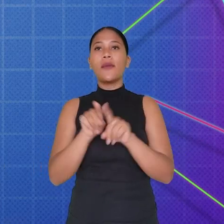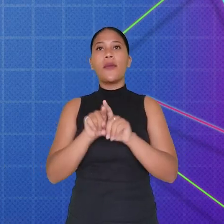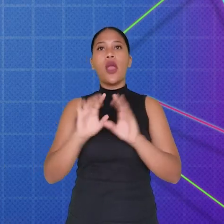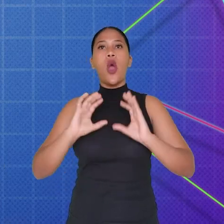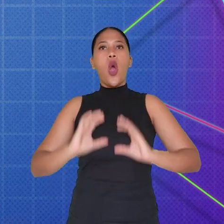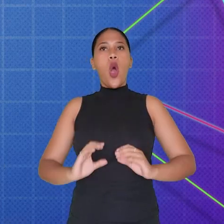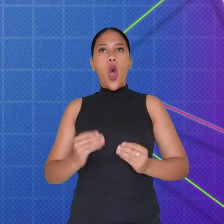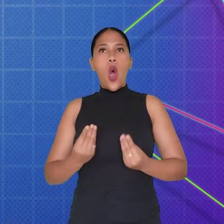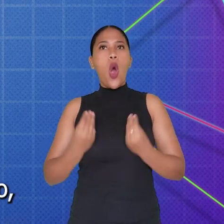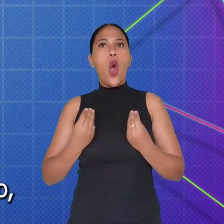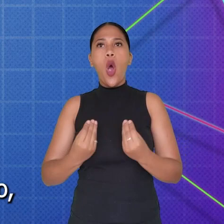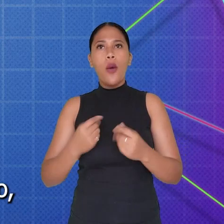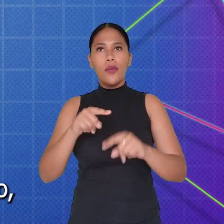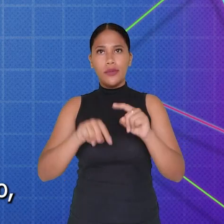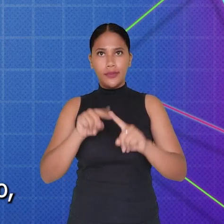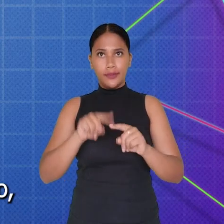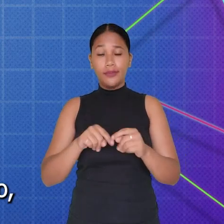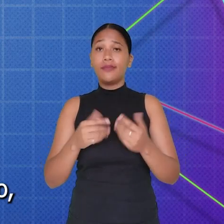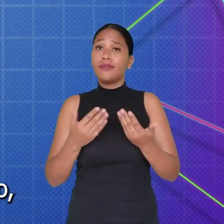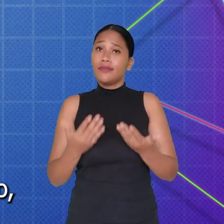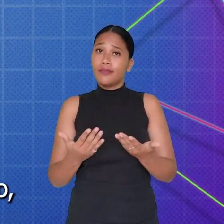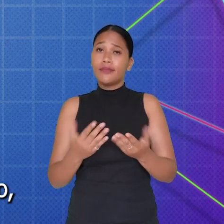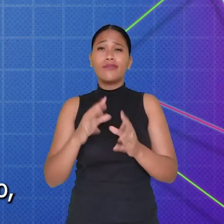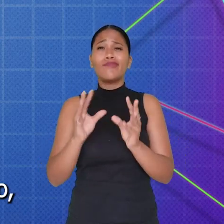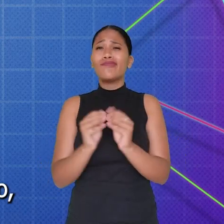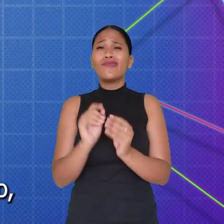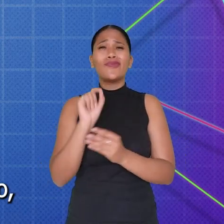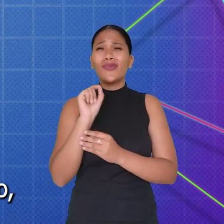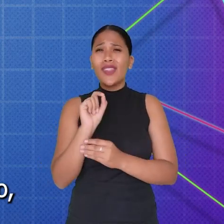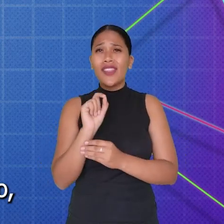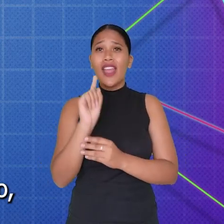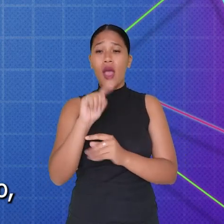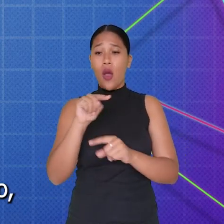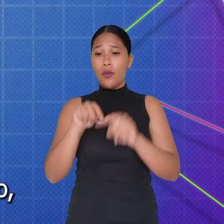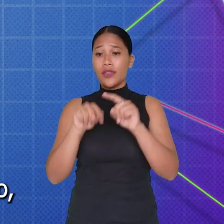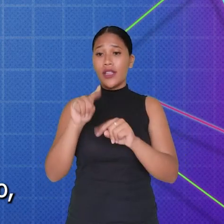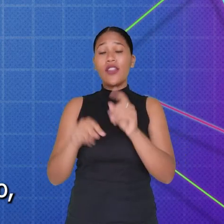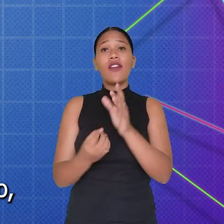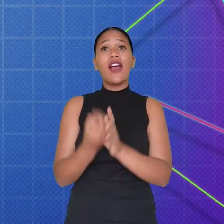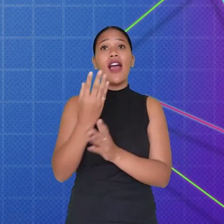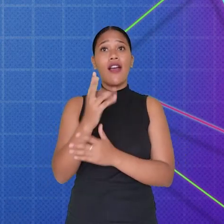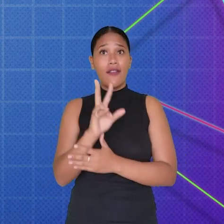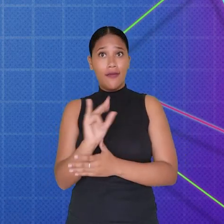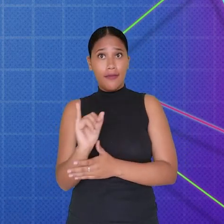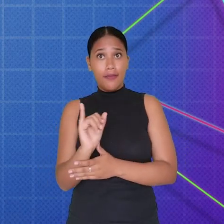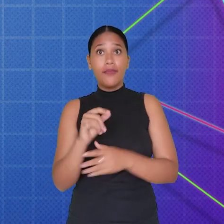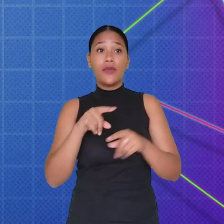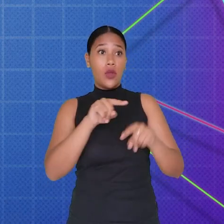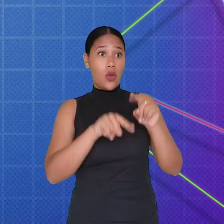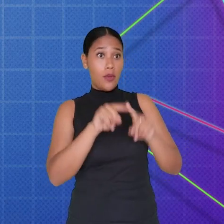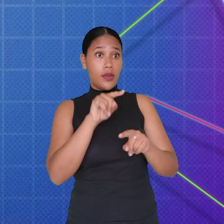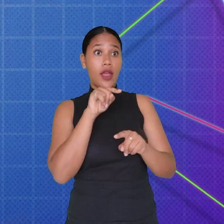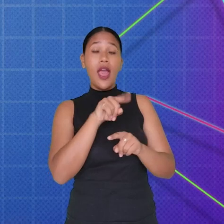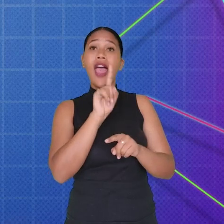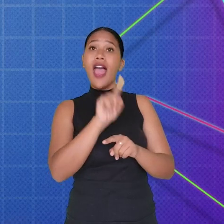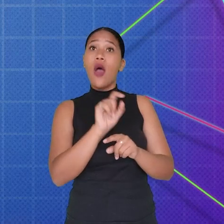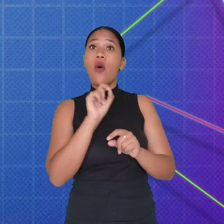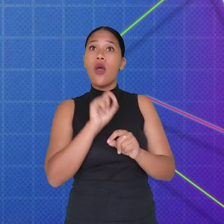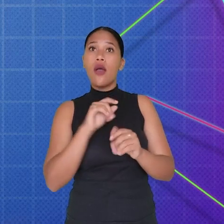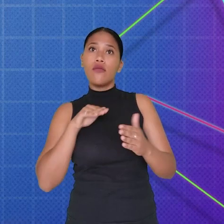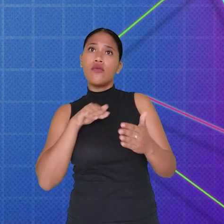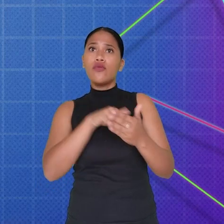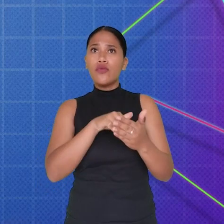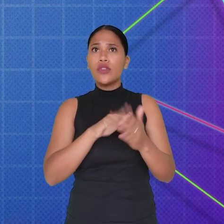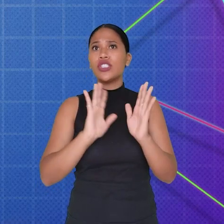comportamentos de um objeto. Em outras palavras, as classes definem o tipo de objeto que será criado, enquanto os objetos são as